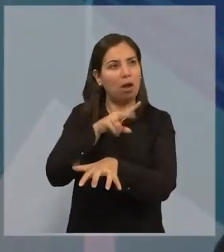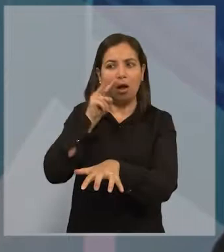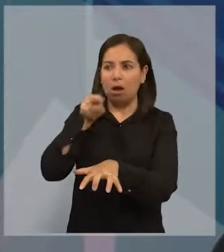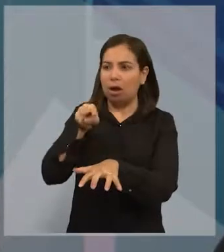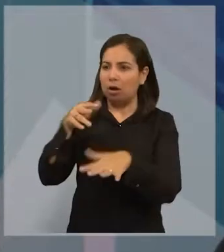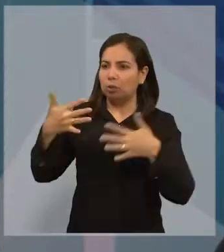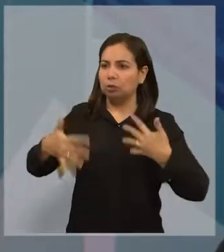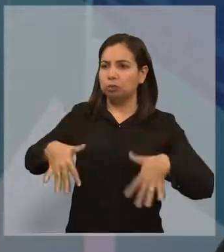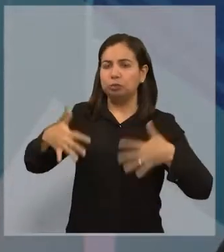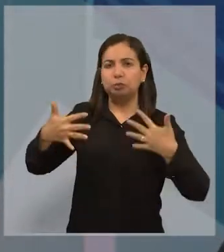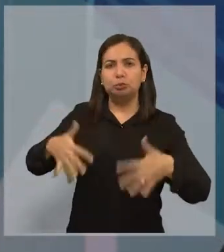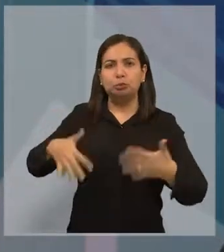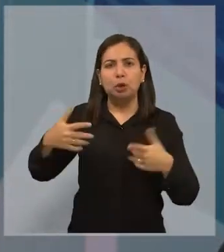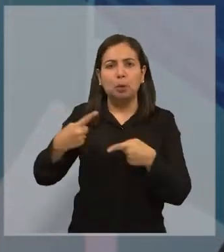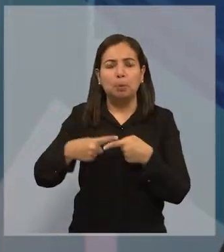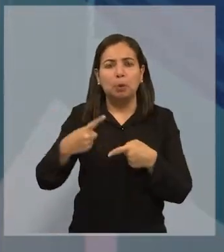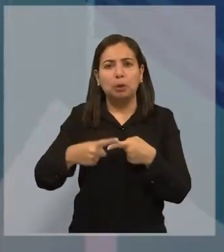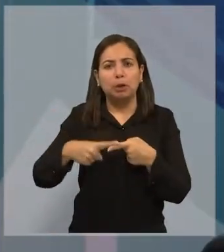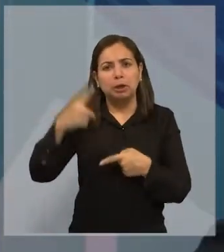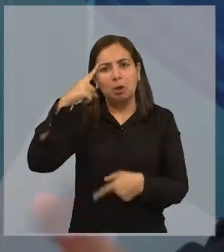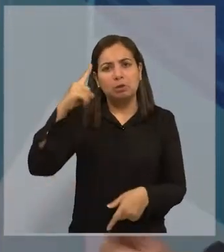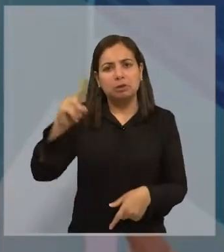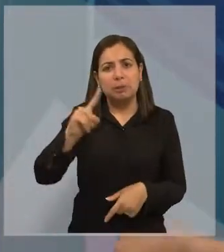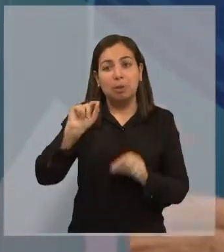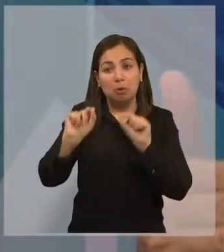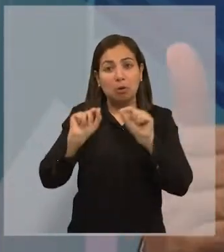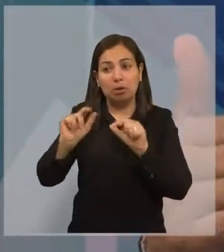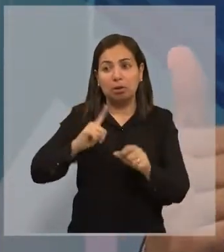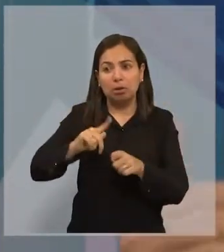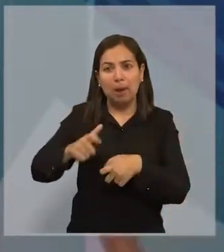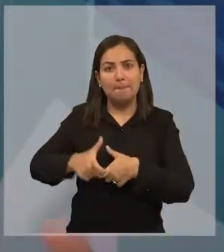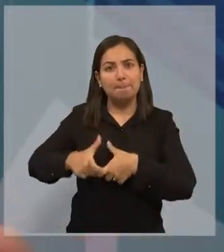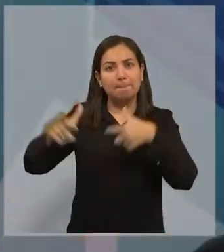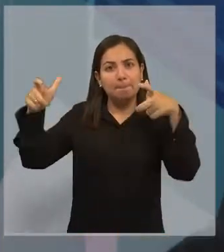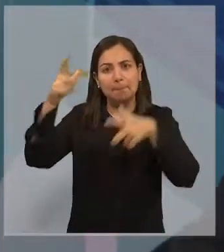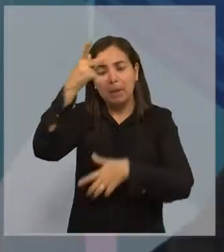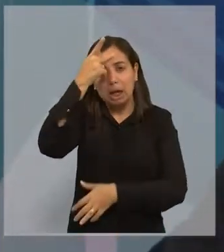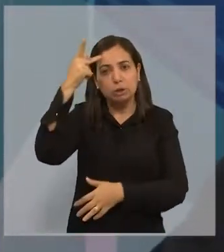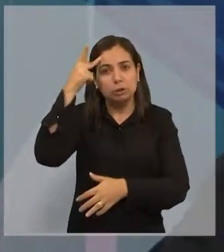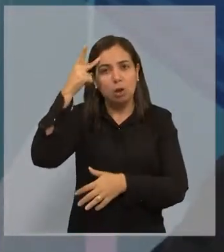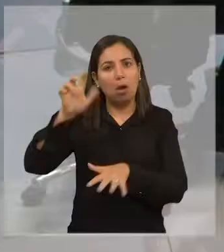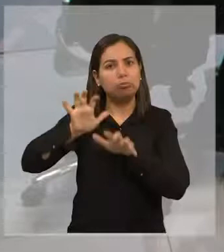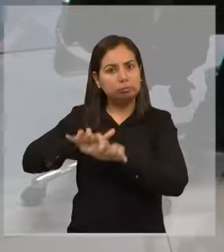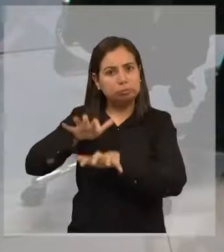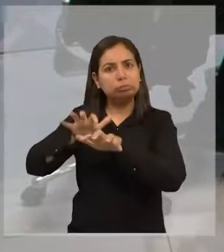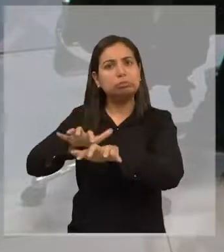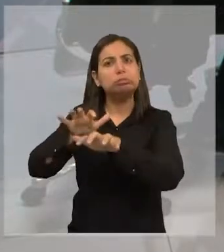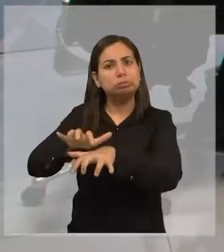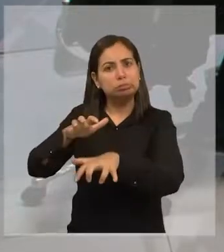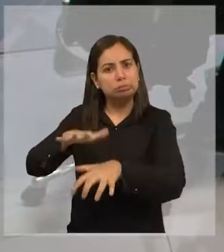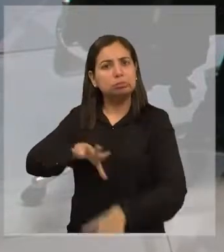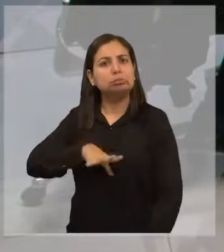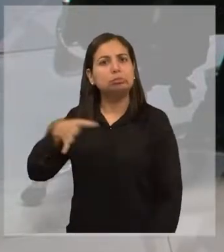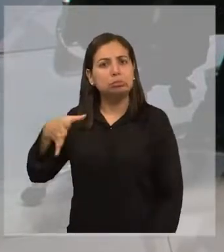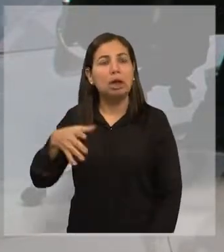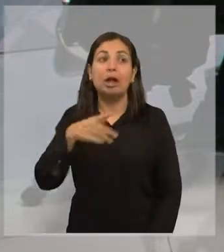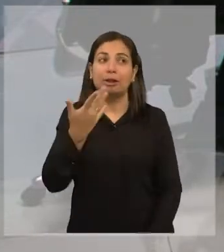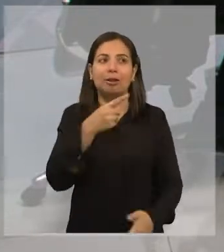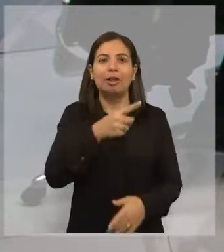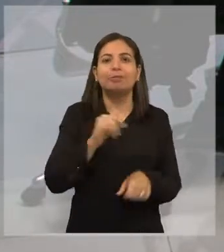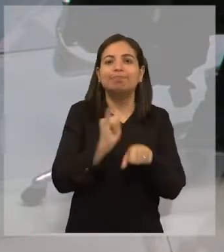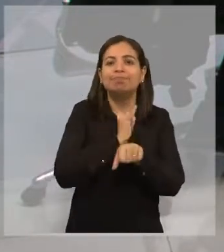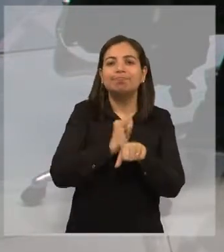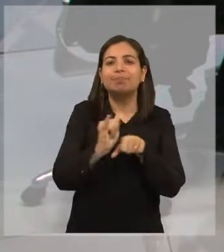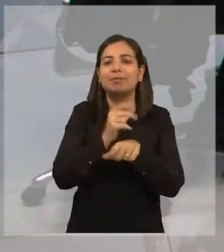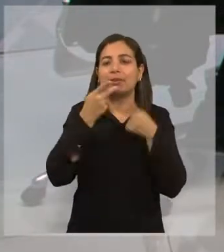não esperava que assim fosse, ele, vou avisar que vou retirar o